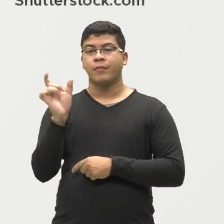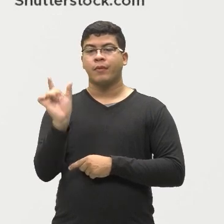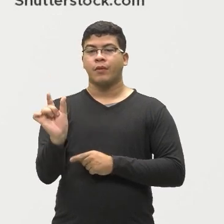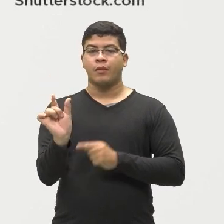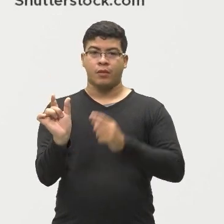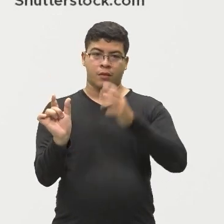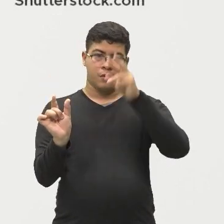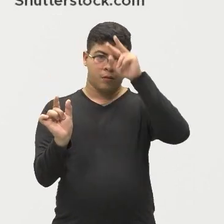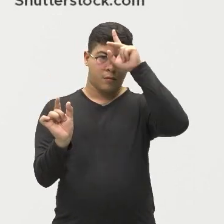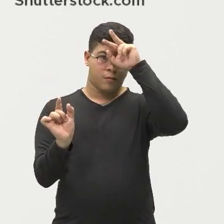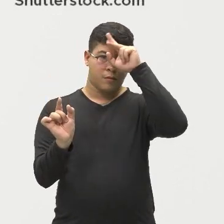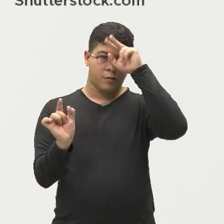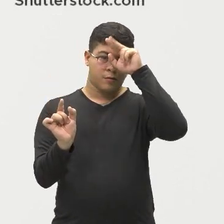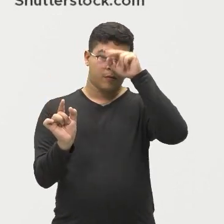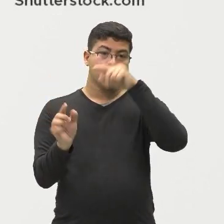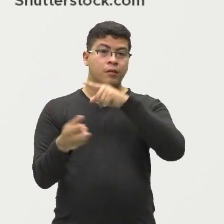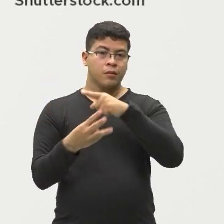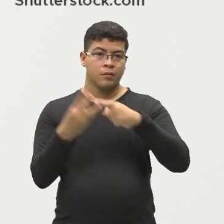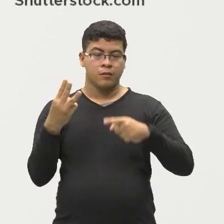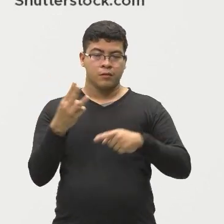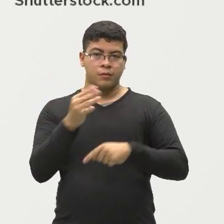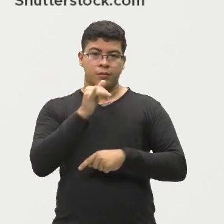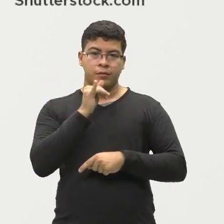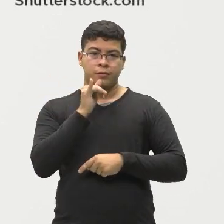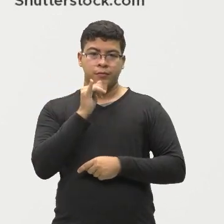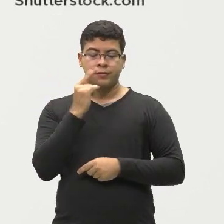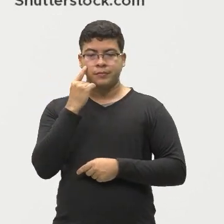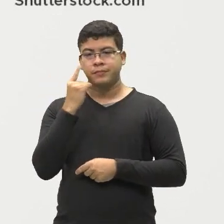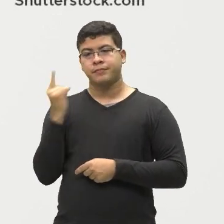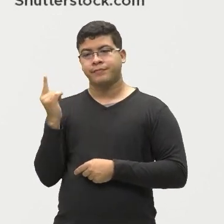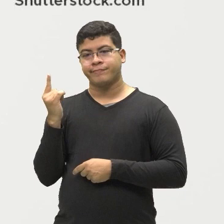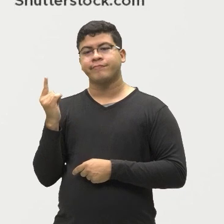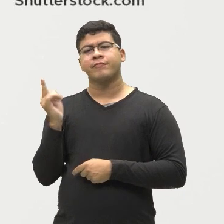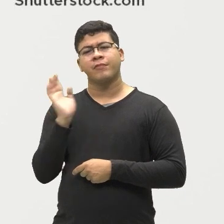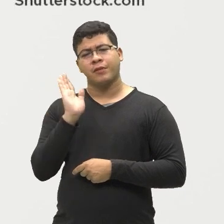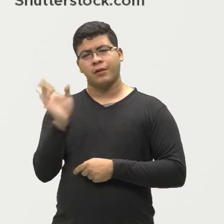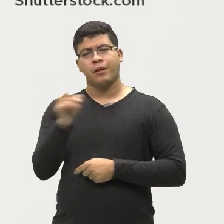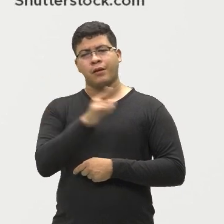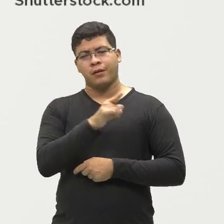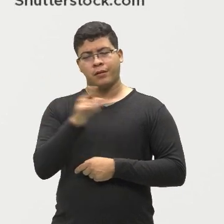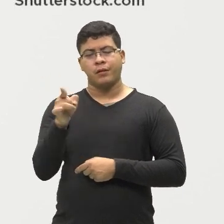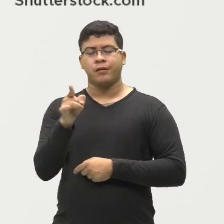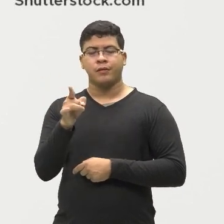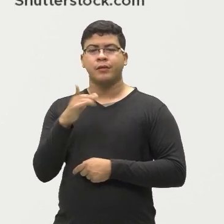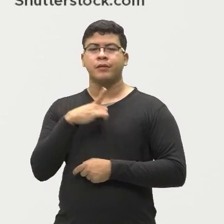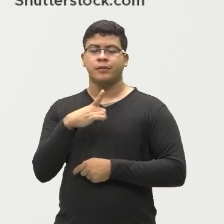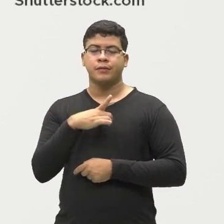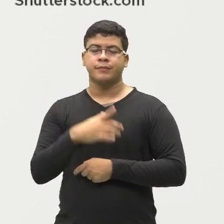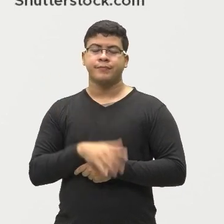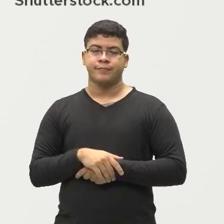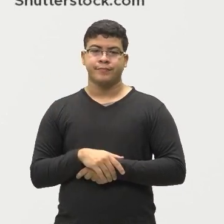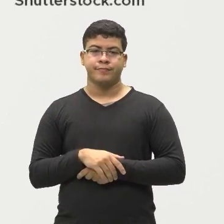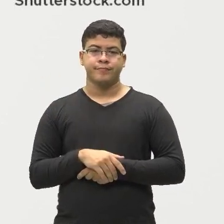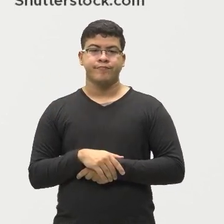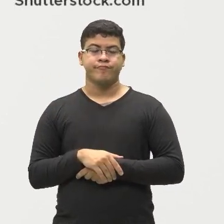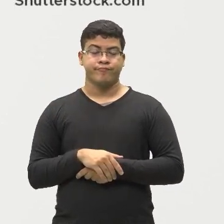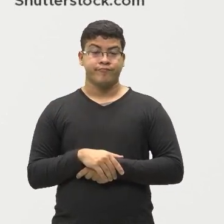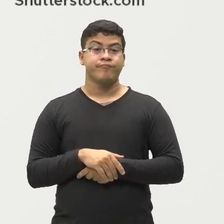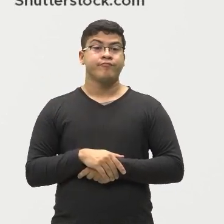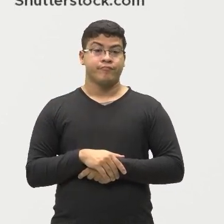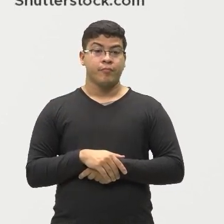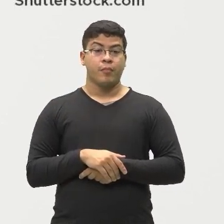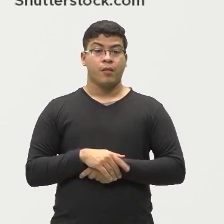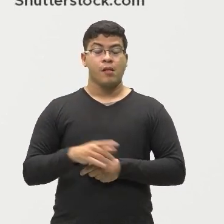tem aqui 3 exemplos de parasitas que estão relacionados com essas doenças. Doenças de Chagas,